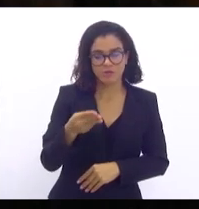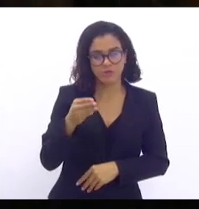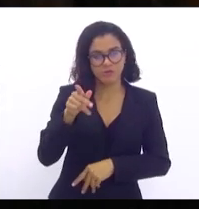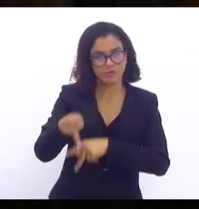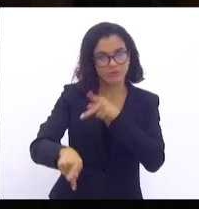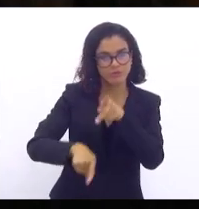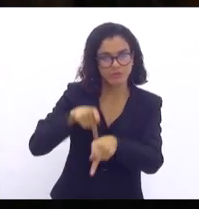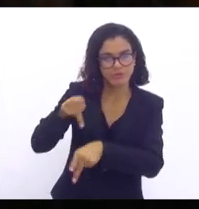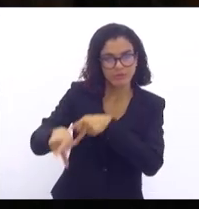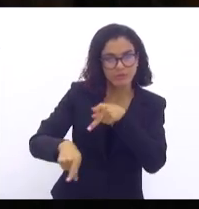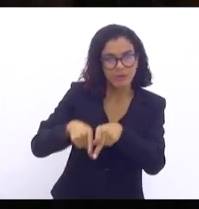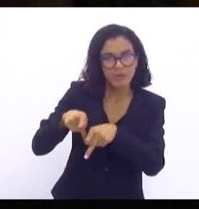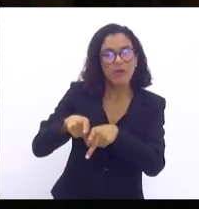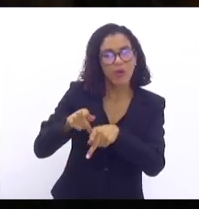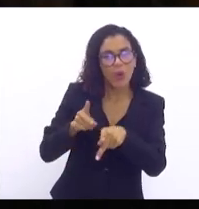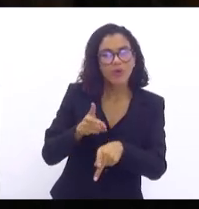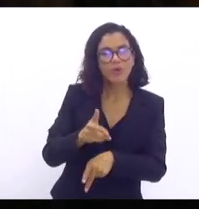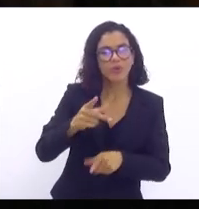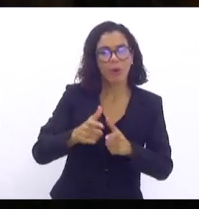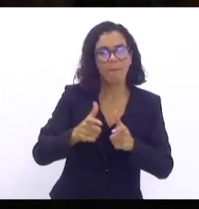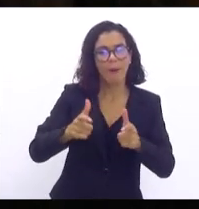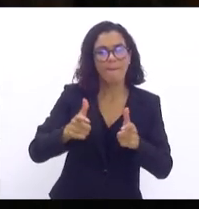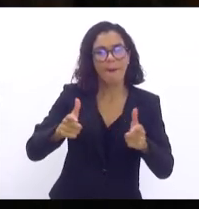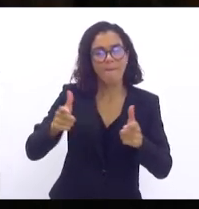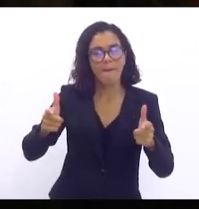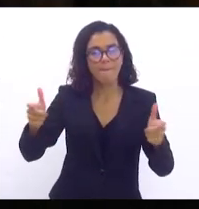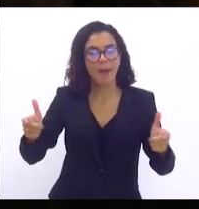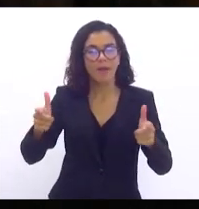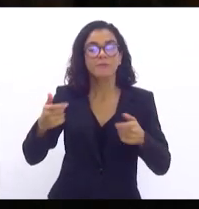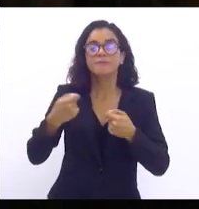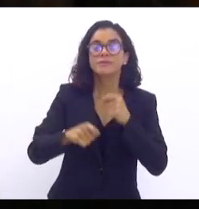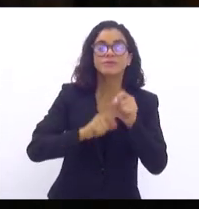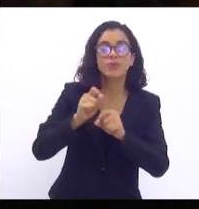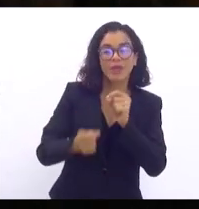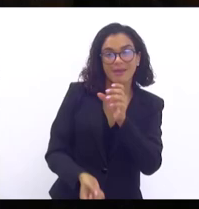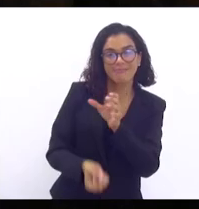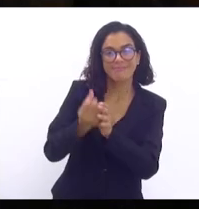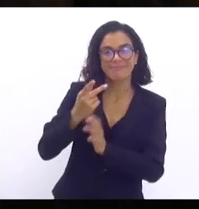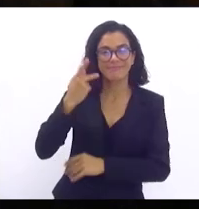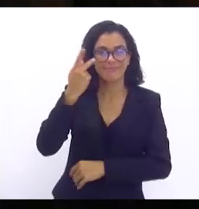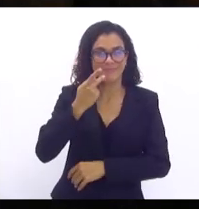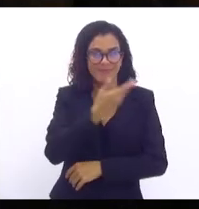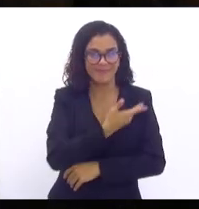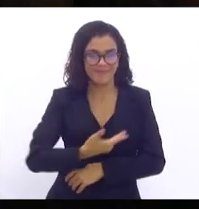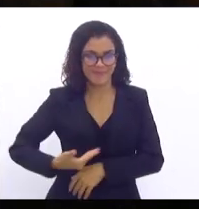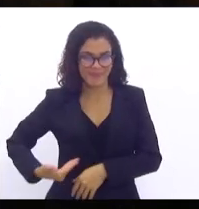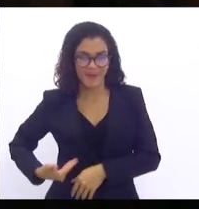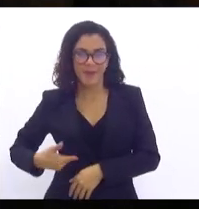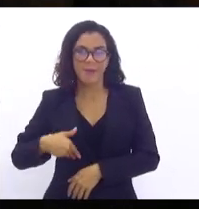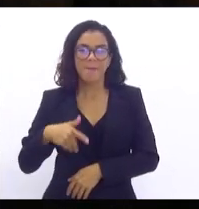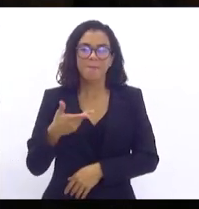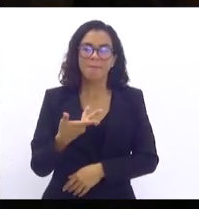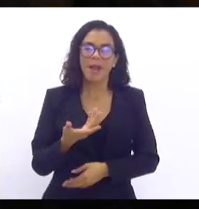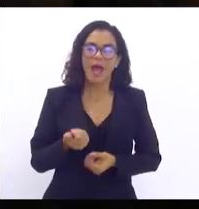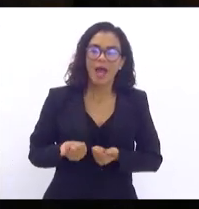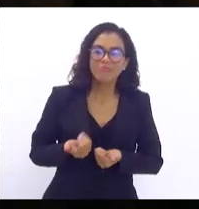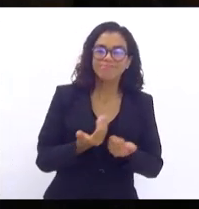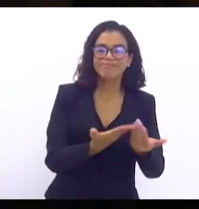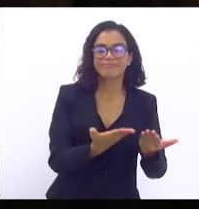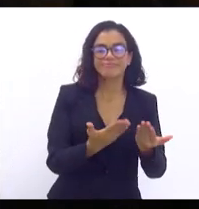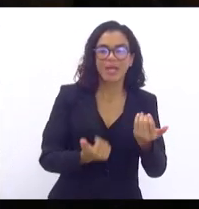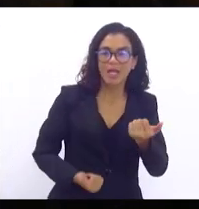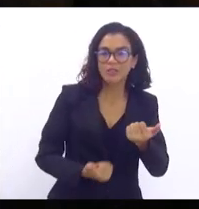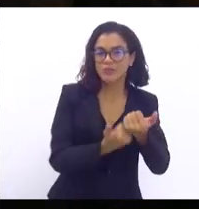população ainda está em franco crescimento. O que precisa é de política pública para dar conta da vida dessas mães e